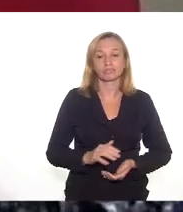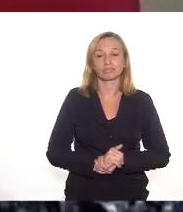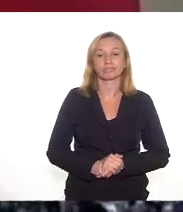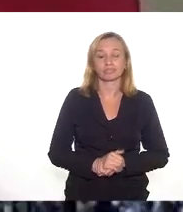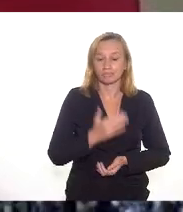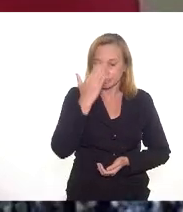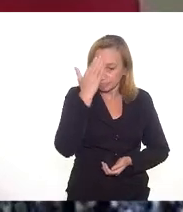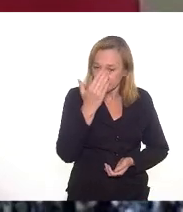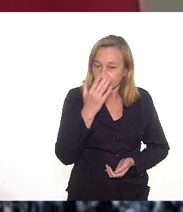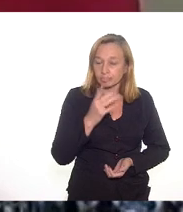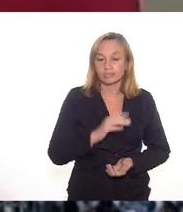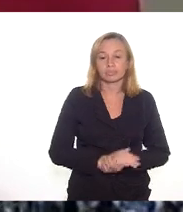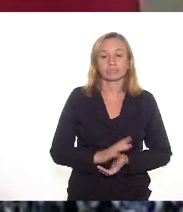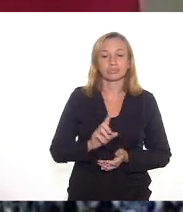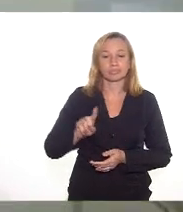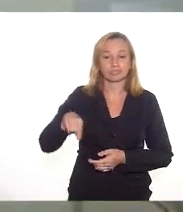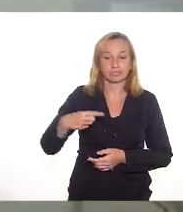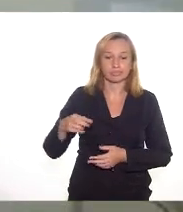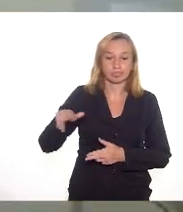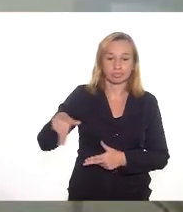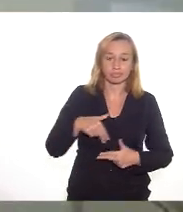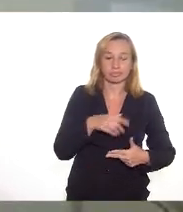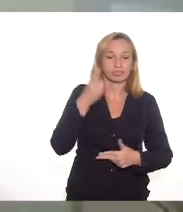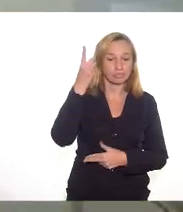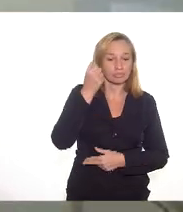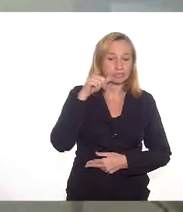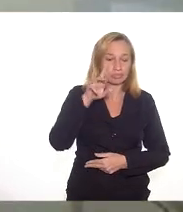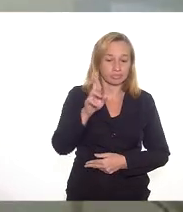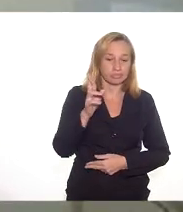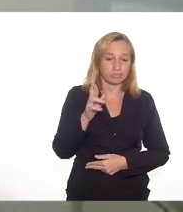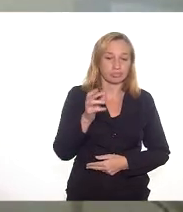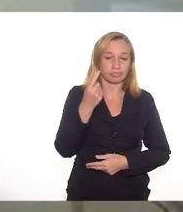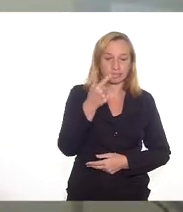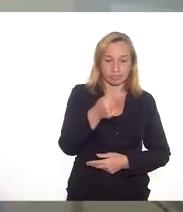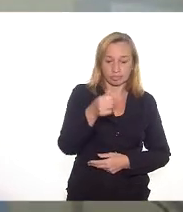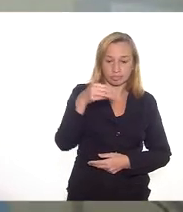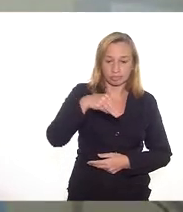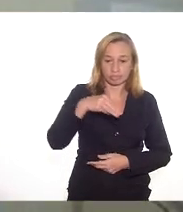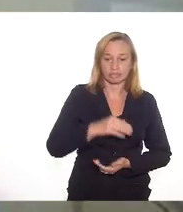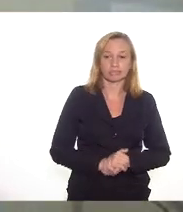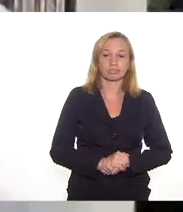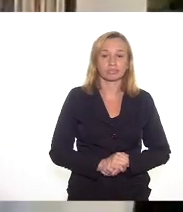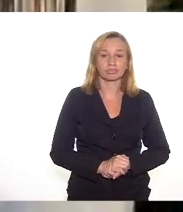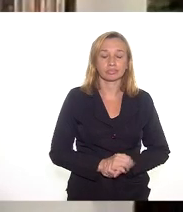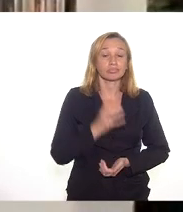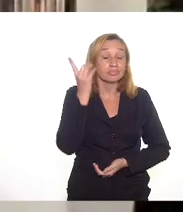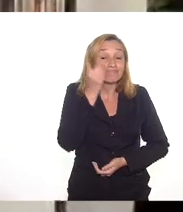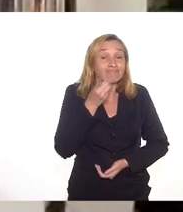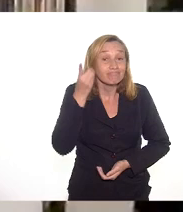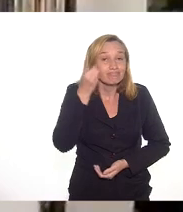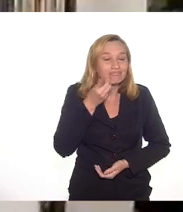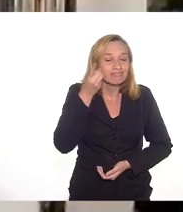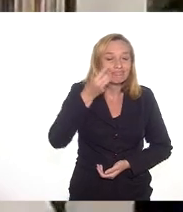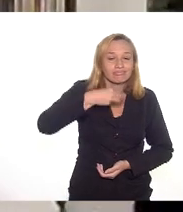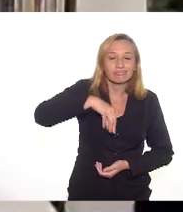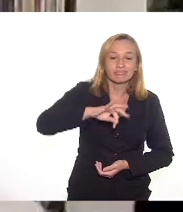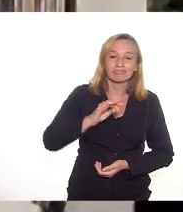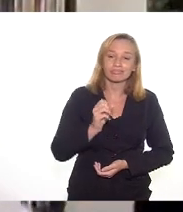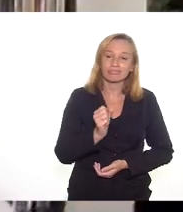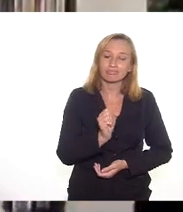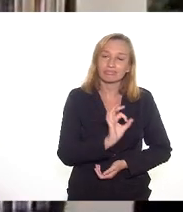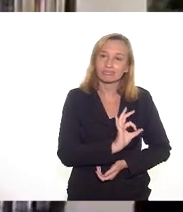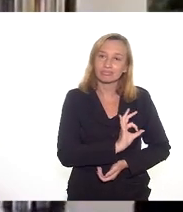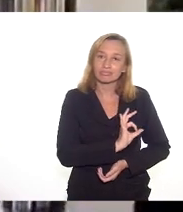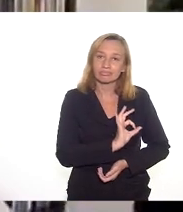Paulo. Próximo orador inscrito é o deputado Eliomar. Vossa Excelência tem 7 minutos. Nobre deputada Marta Rocha,